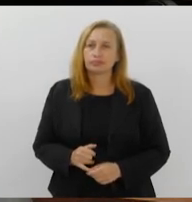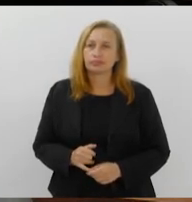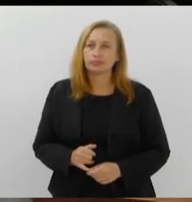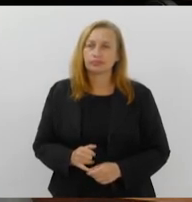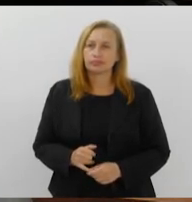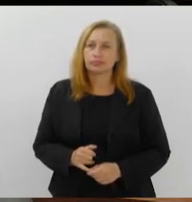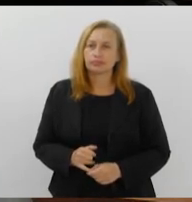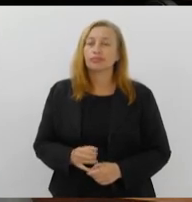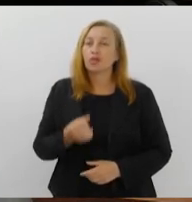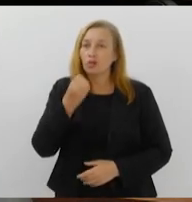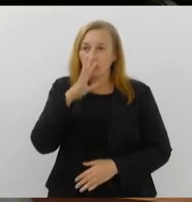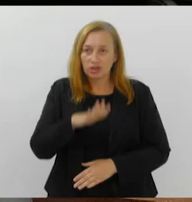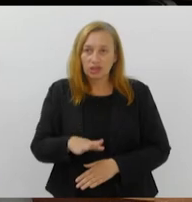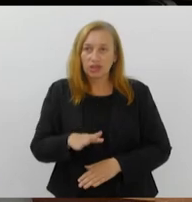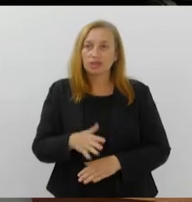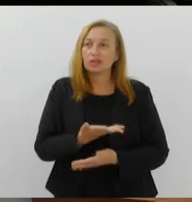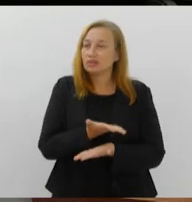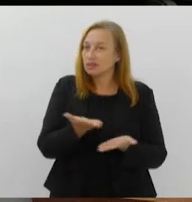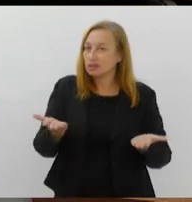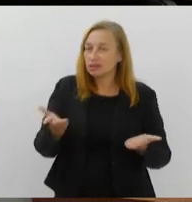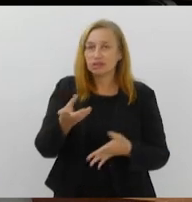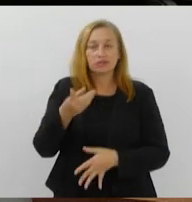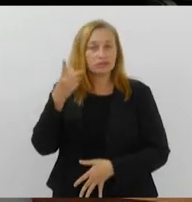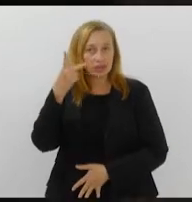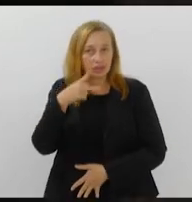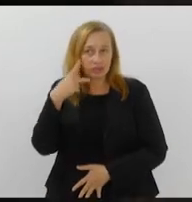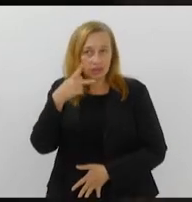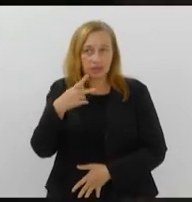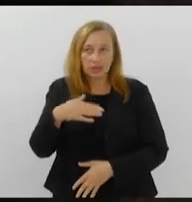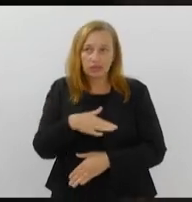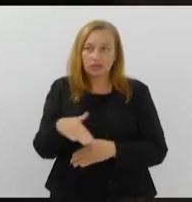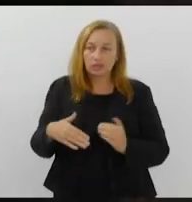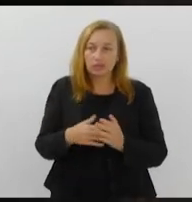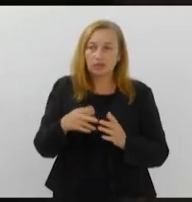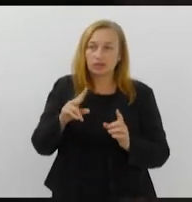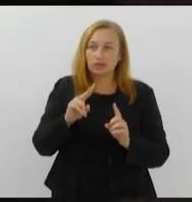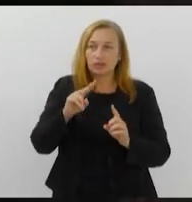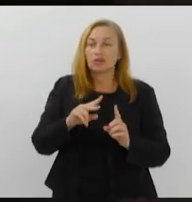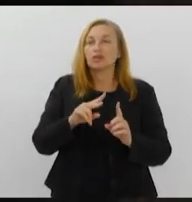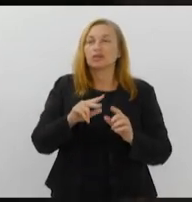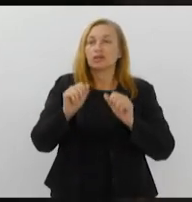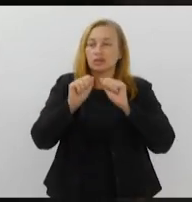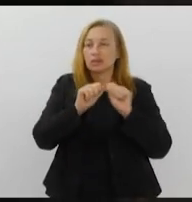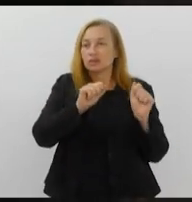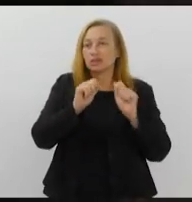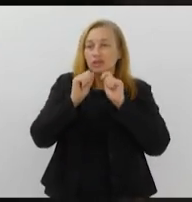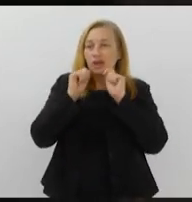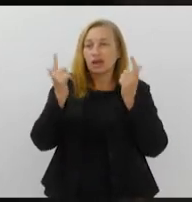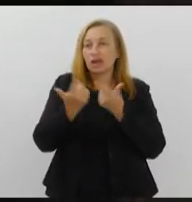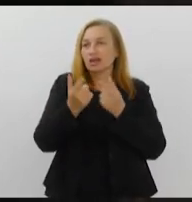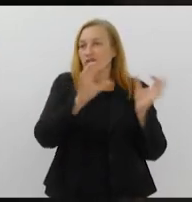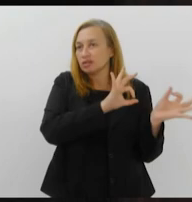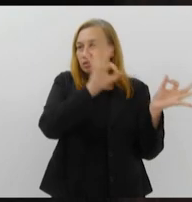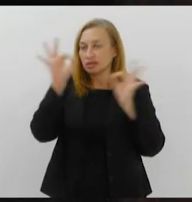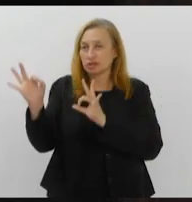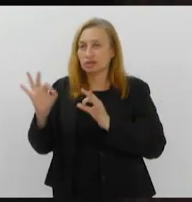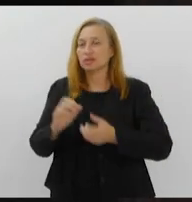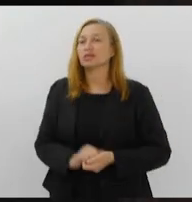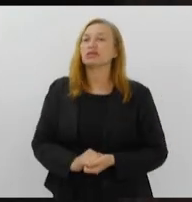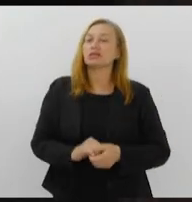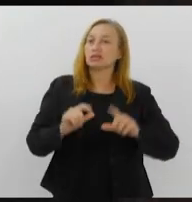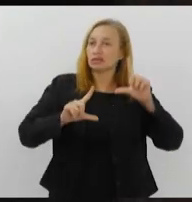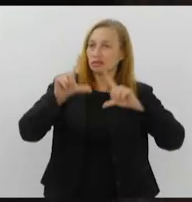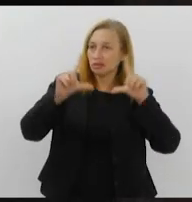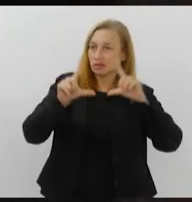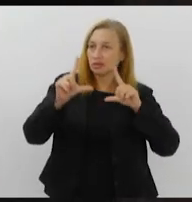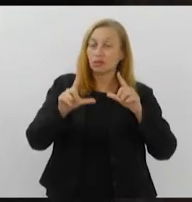Aperta o botão. Gente, boa tarde a todos os parlamentares. Boa tarde a todos que nos assistem pela TV Alerge. Com toda a vênia